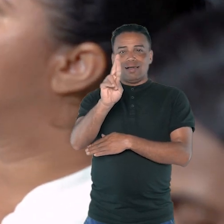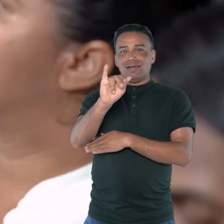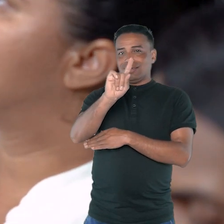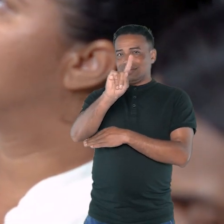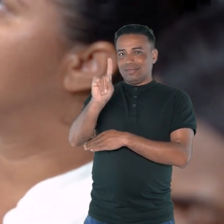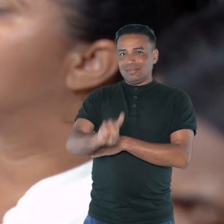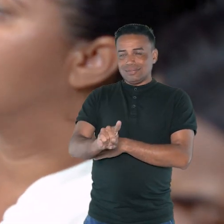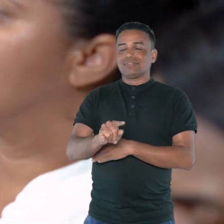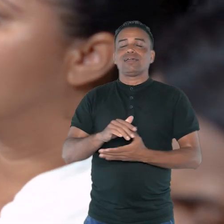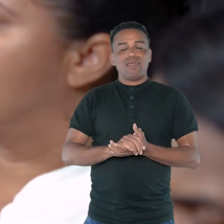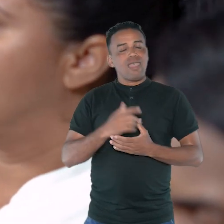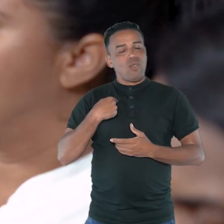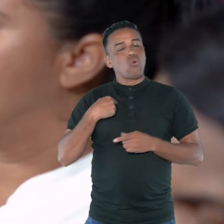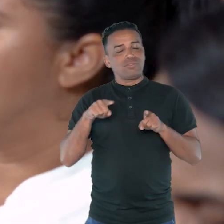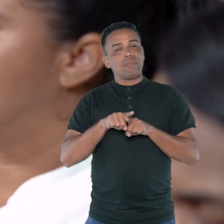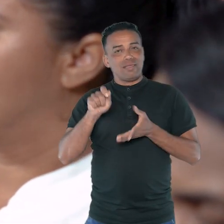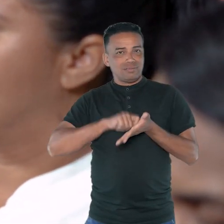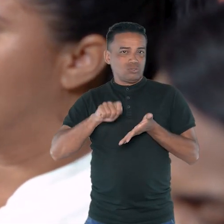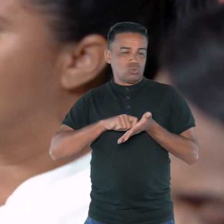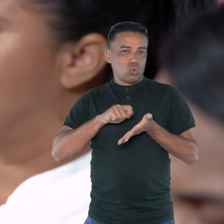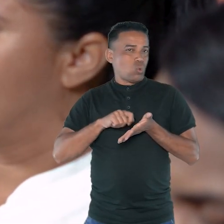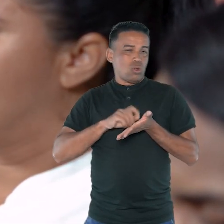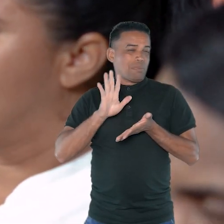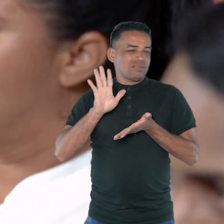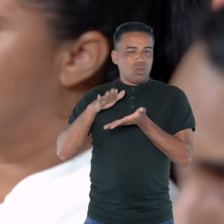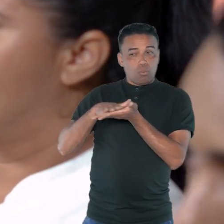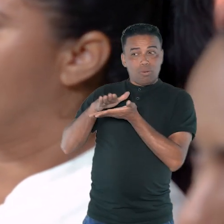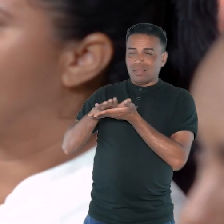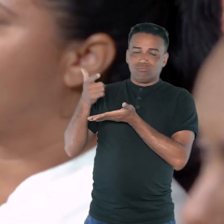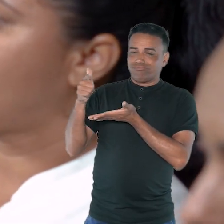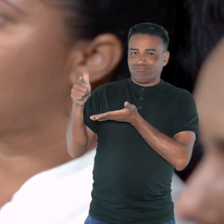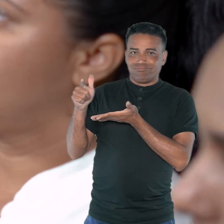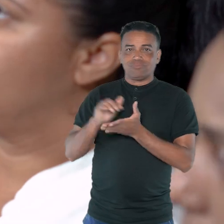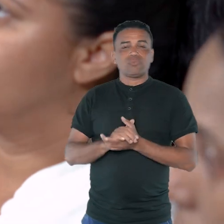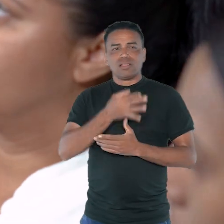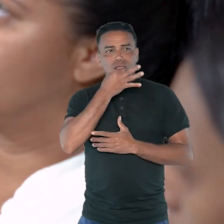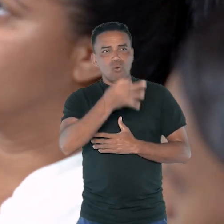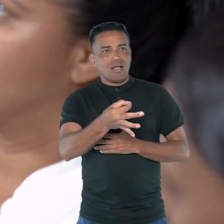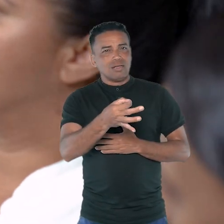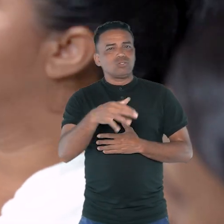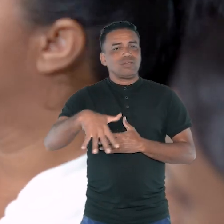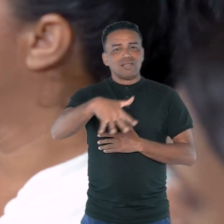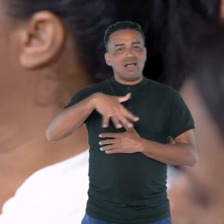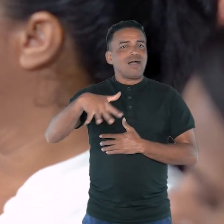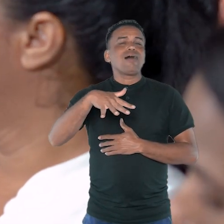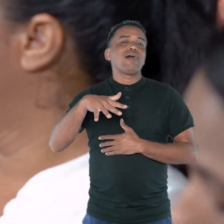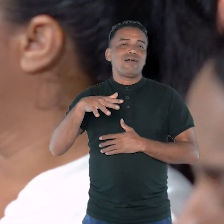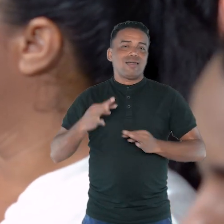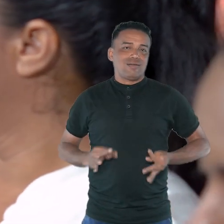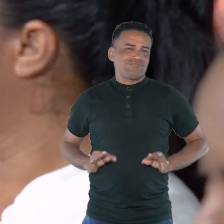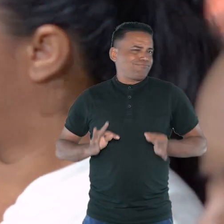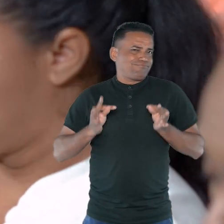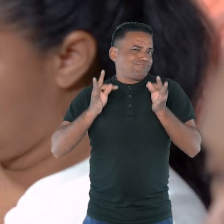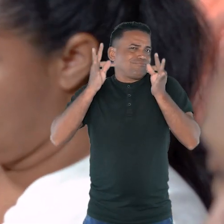Eu sou escritora também, mas eu não sou publicada ainda. E eu acho que nessa era de tecnologia, eu acho que cada